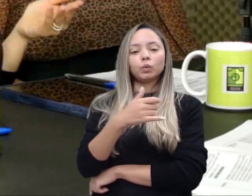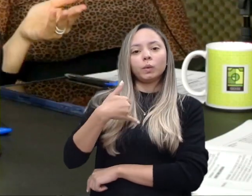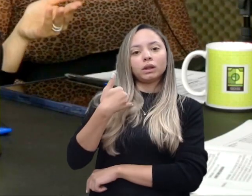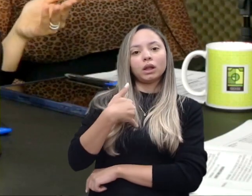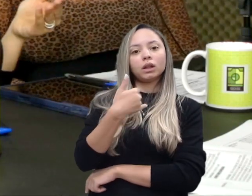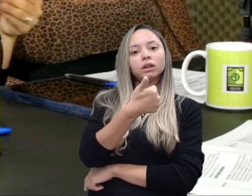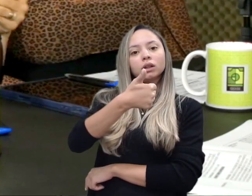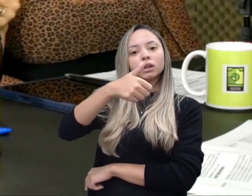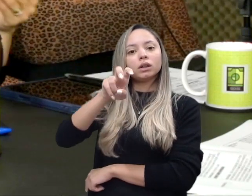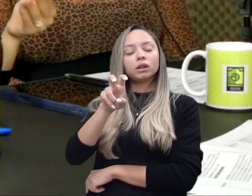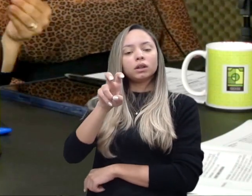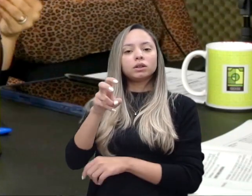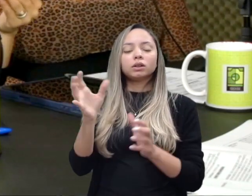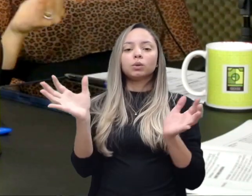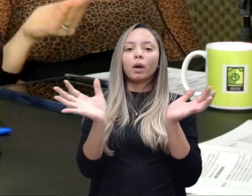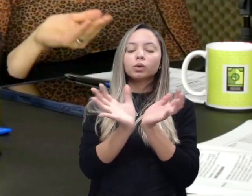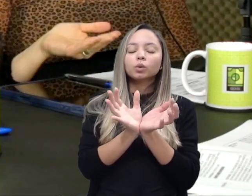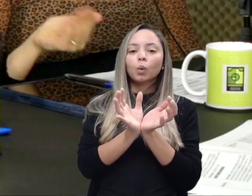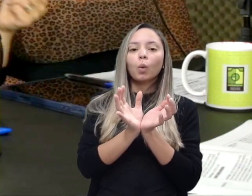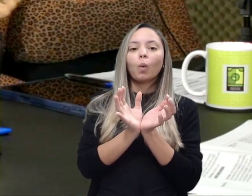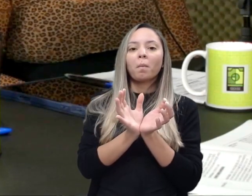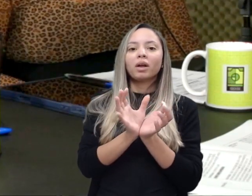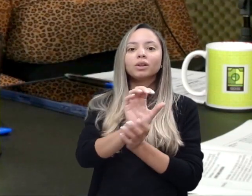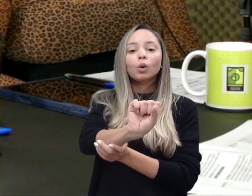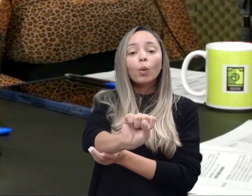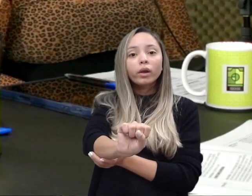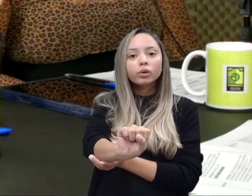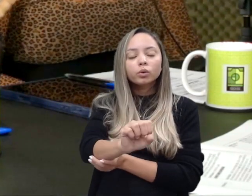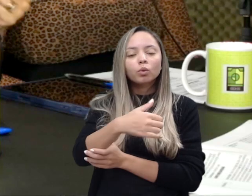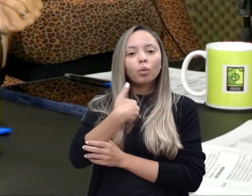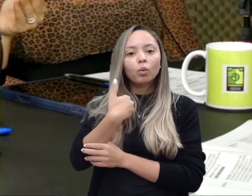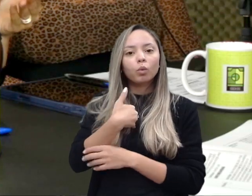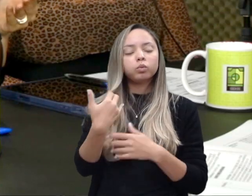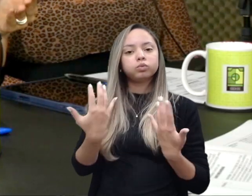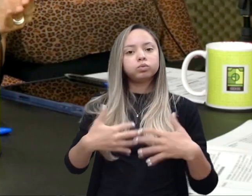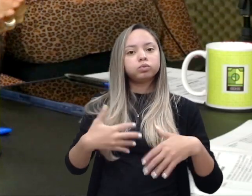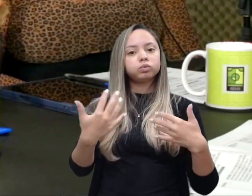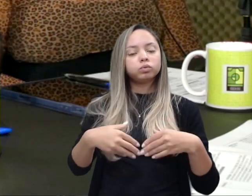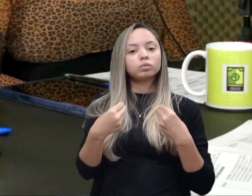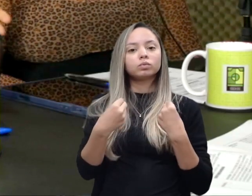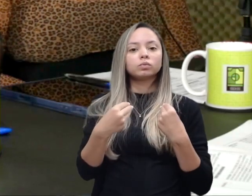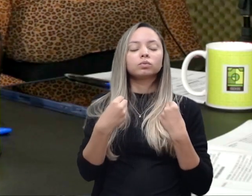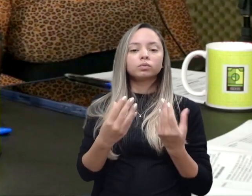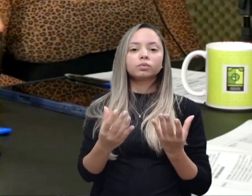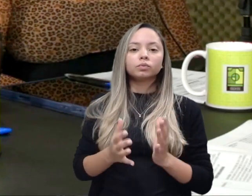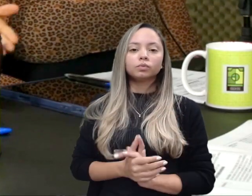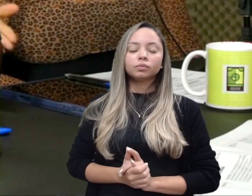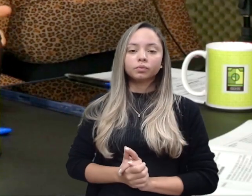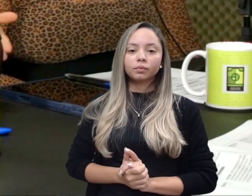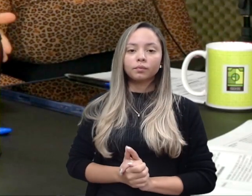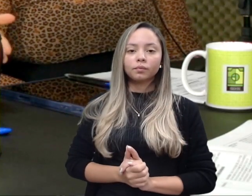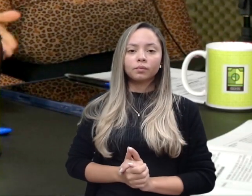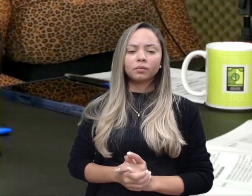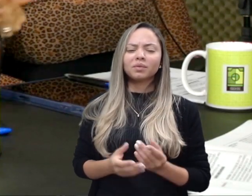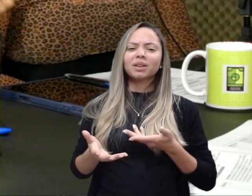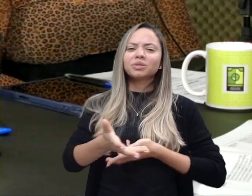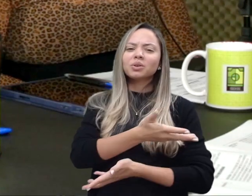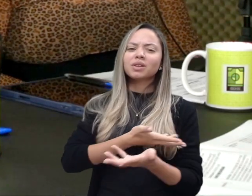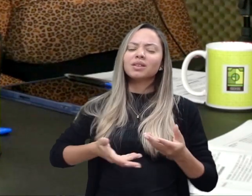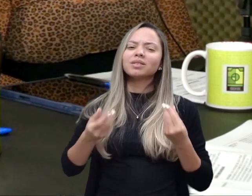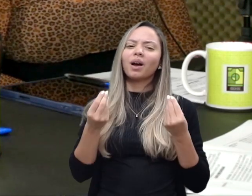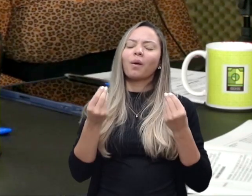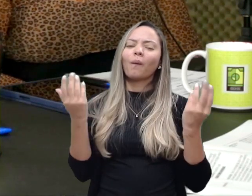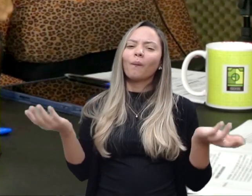15 anos, numa turma de alunos com 8, né? E que estava ali. Qual é esse socializar? A gente volta para a